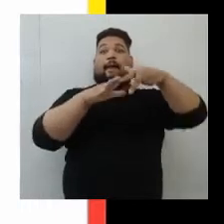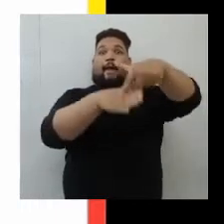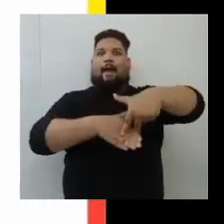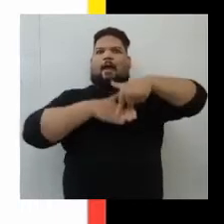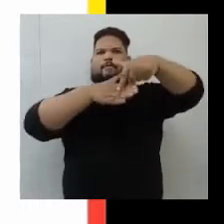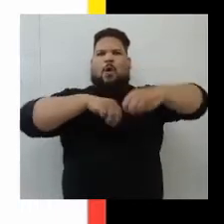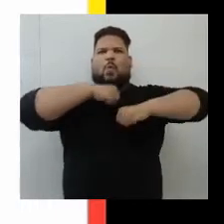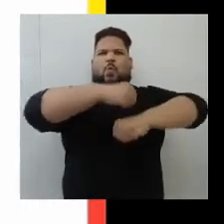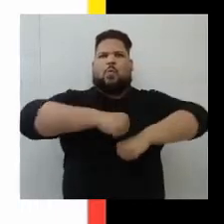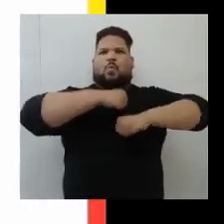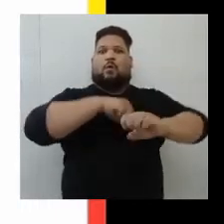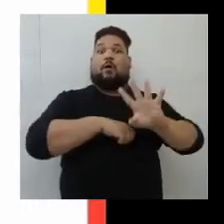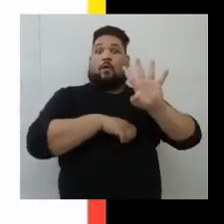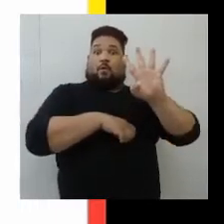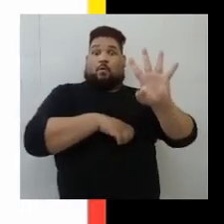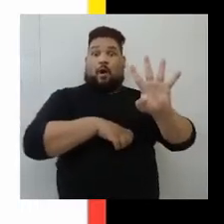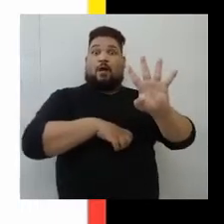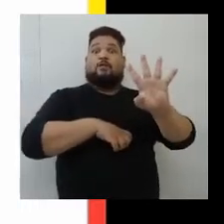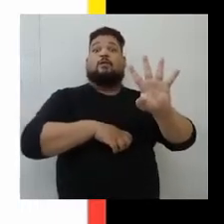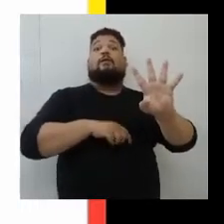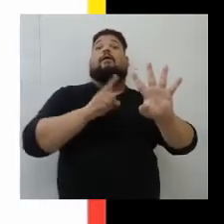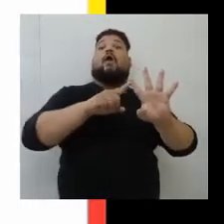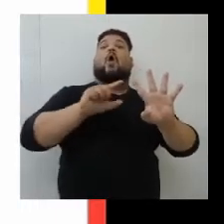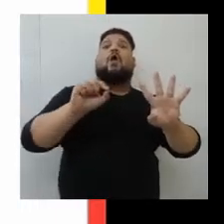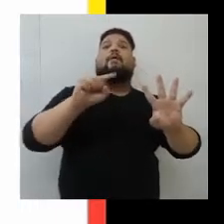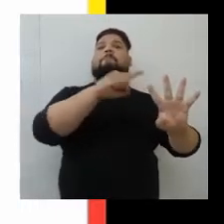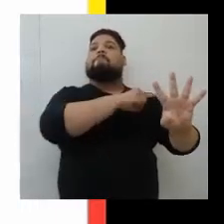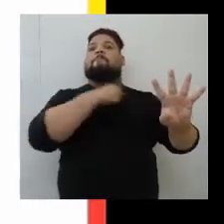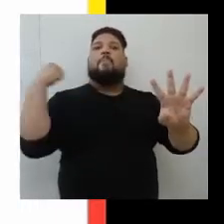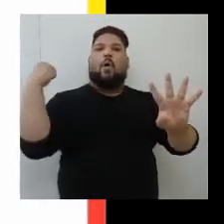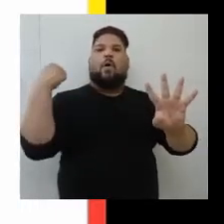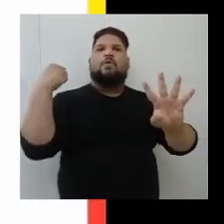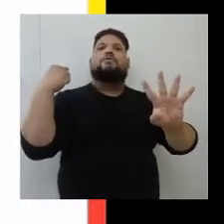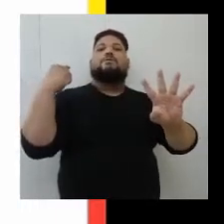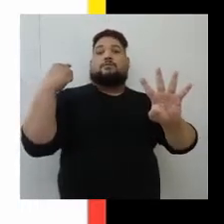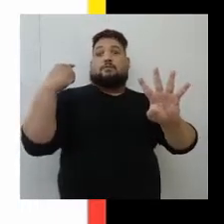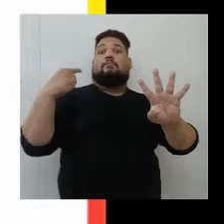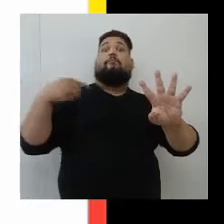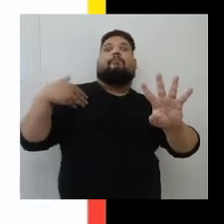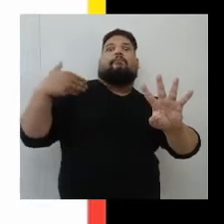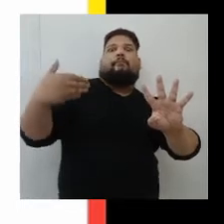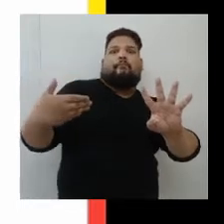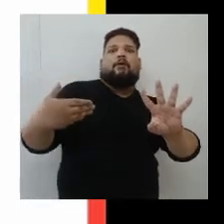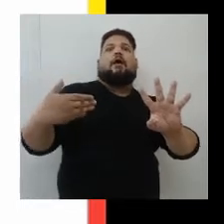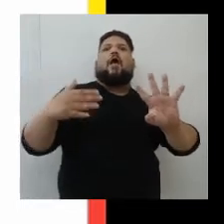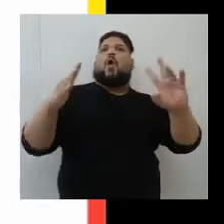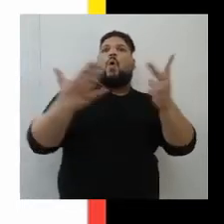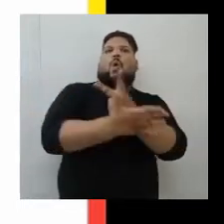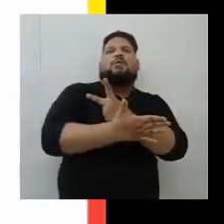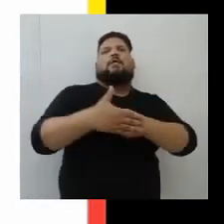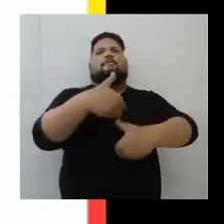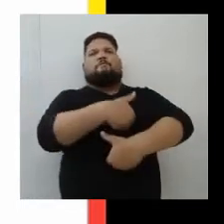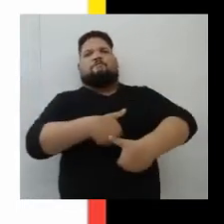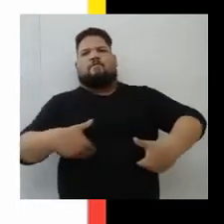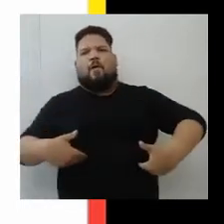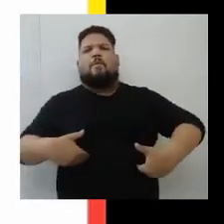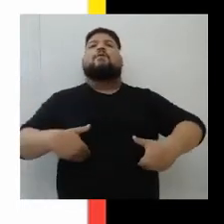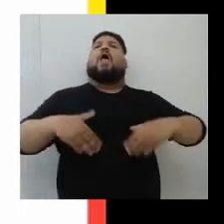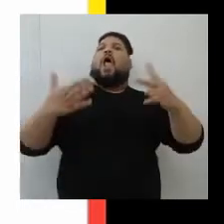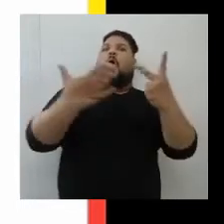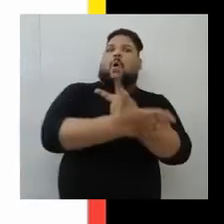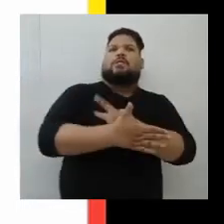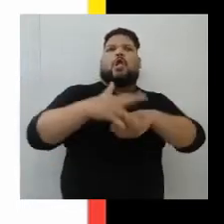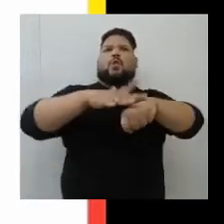terra. A morte, ela vem em seguida, sempre que tem um surto de fome, um surto